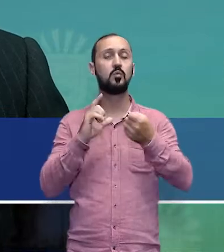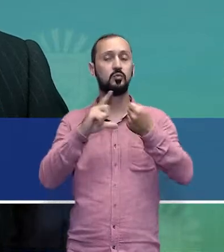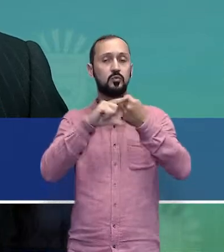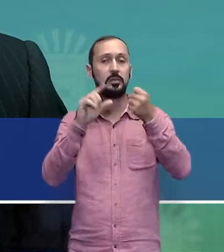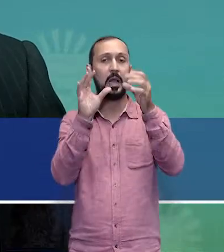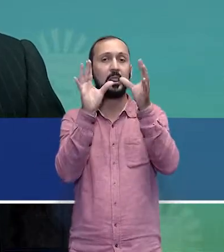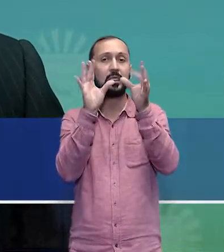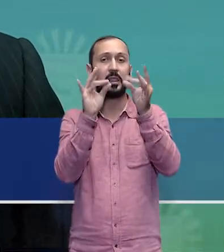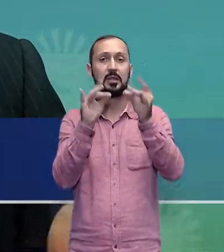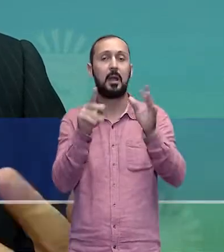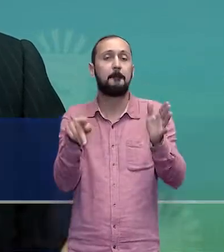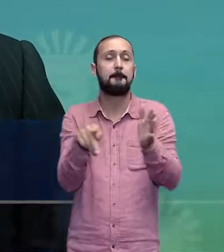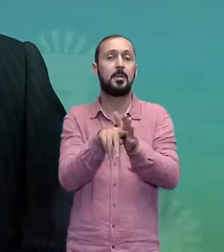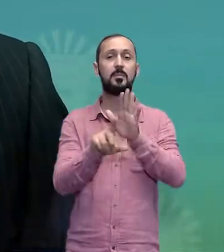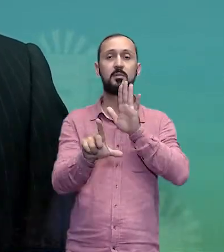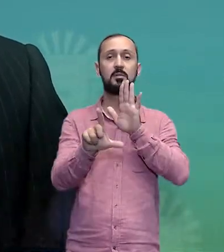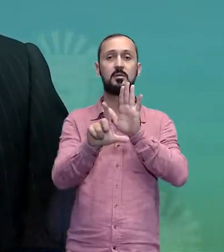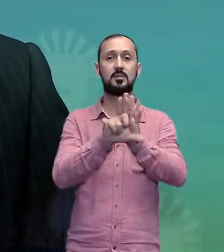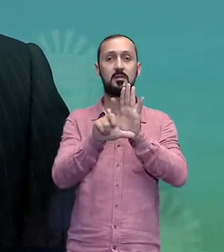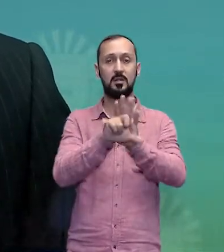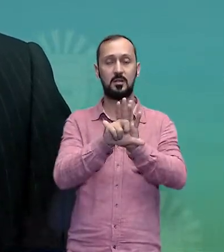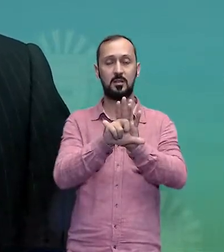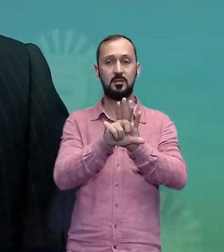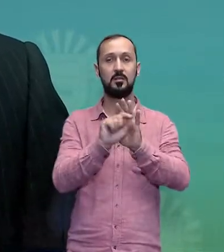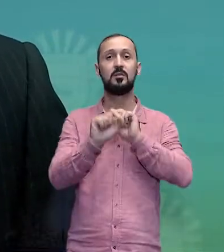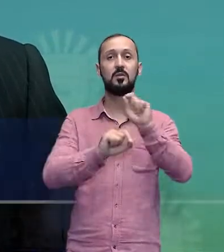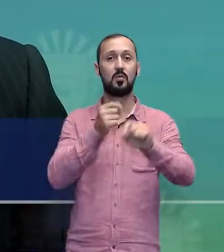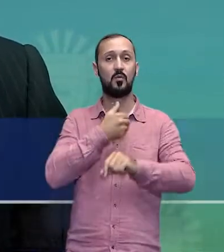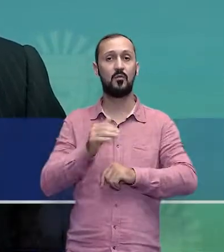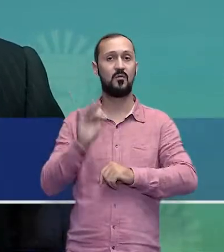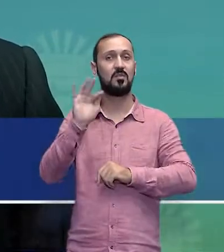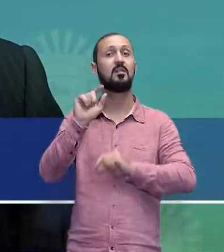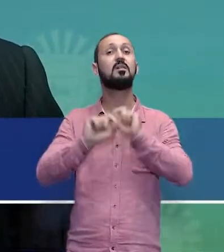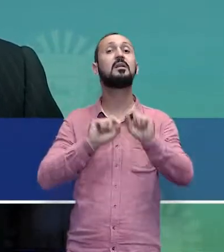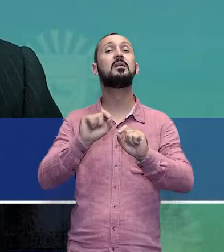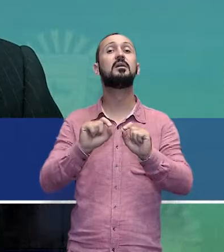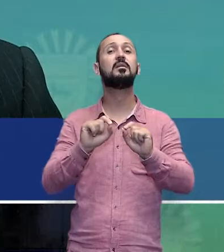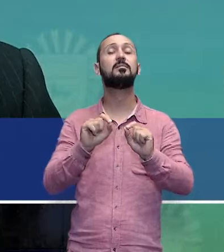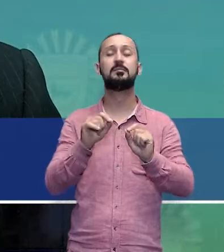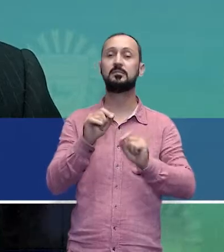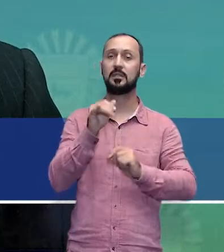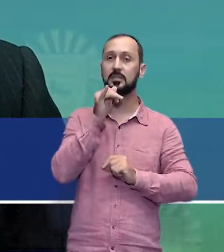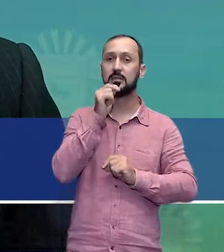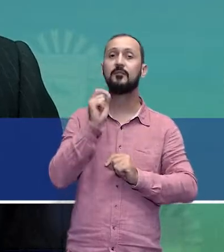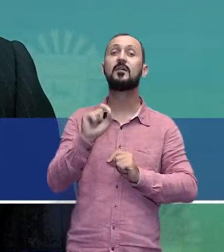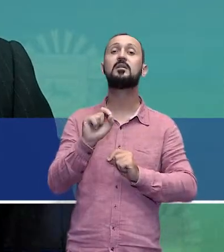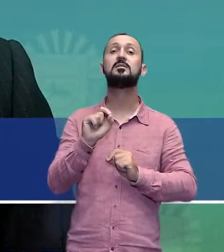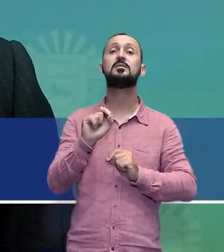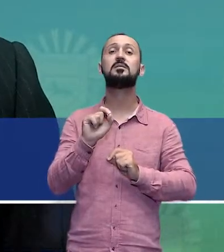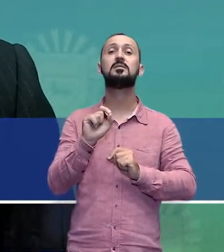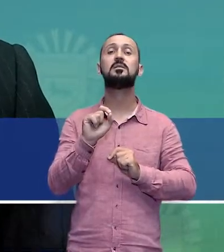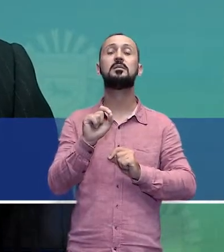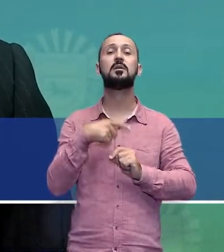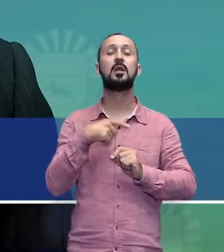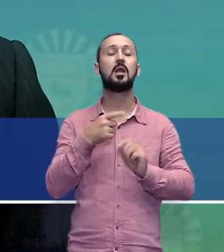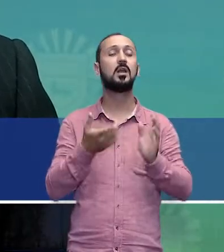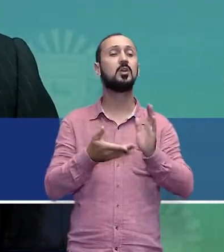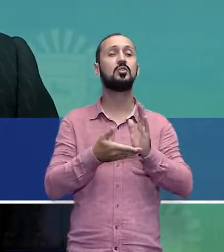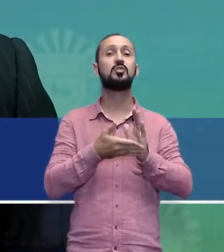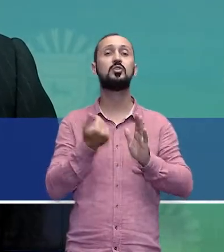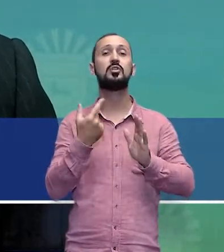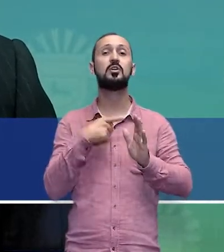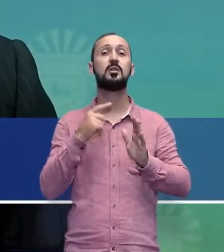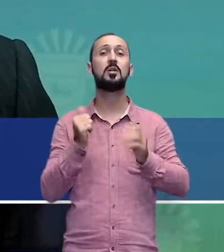alguns incisos e artigos da medida provisória 905 do governo federal, que